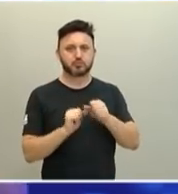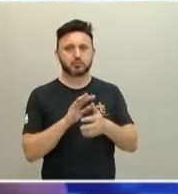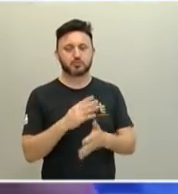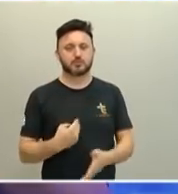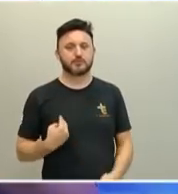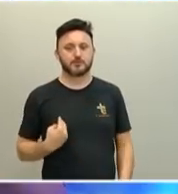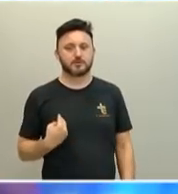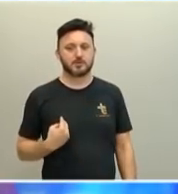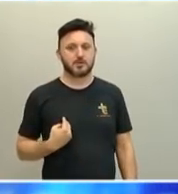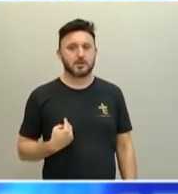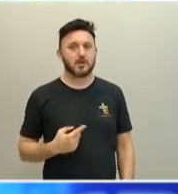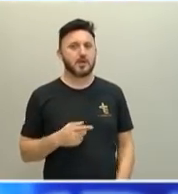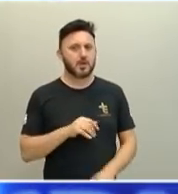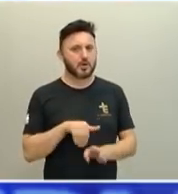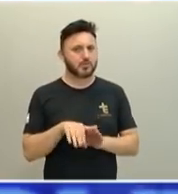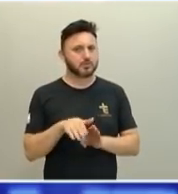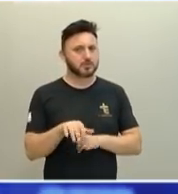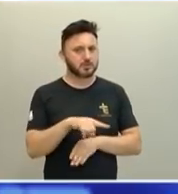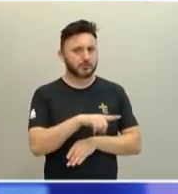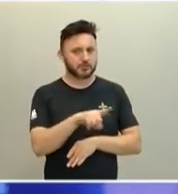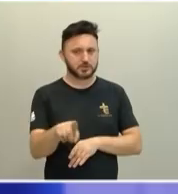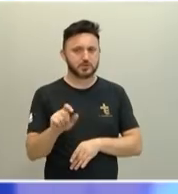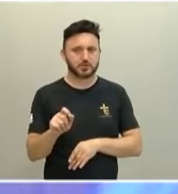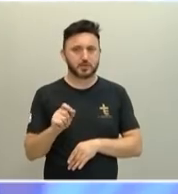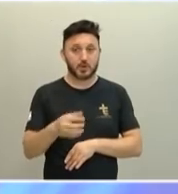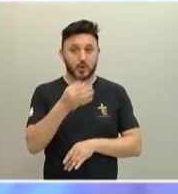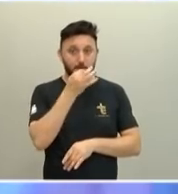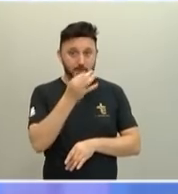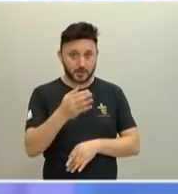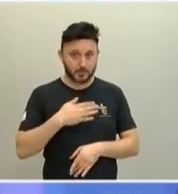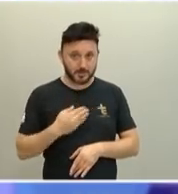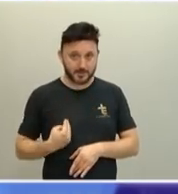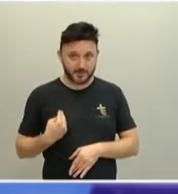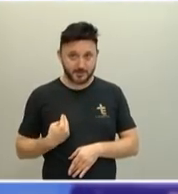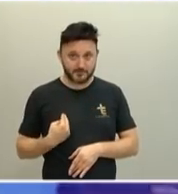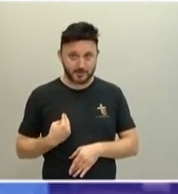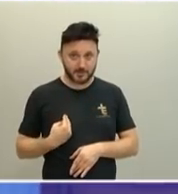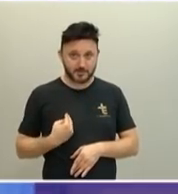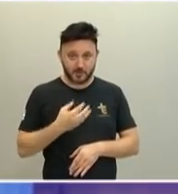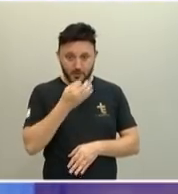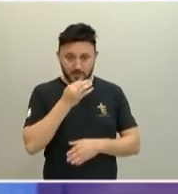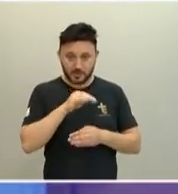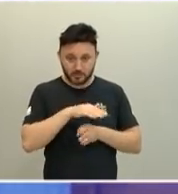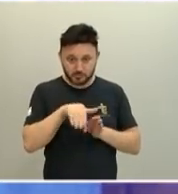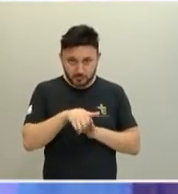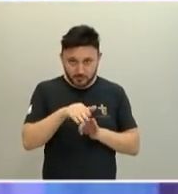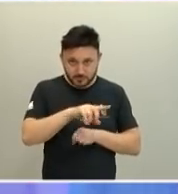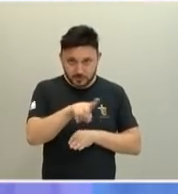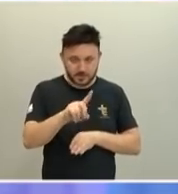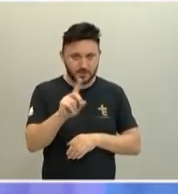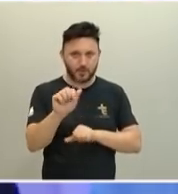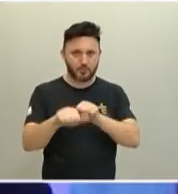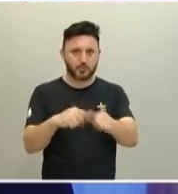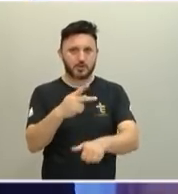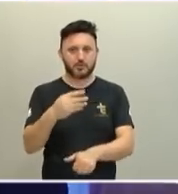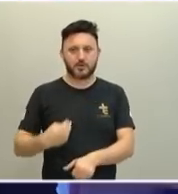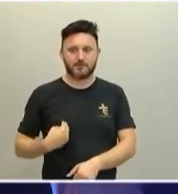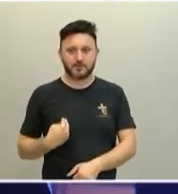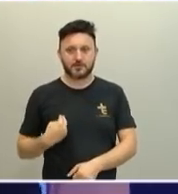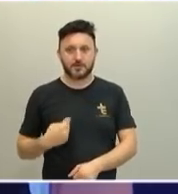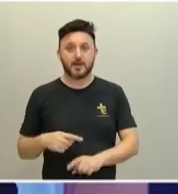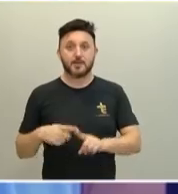palpite na tua vida. Palpite não muda a vida de ninguém. Eu não vim aqui dar sugestão a você. Eu vim aqui profetizar na tua